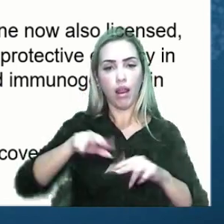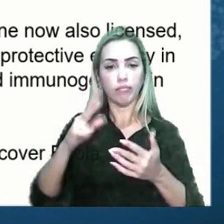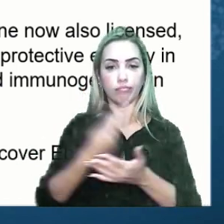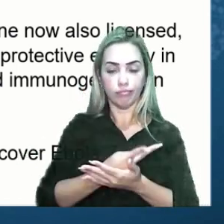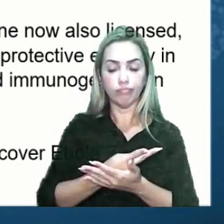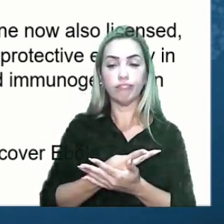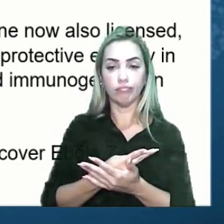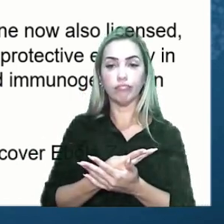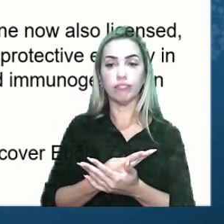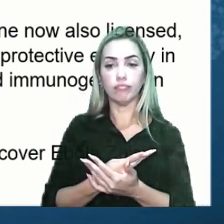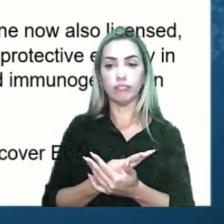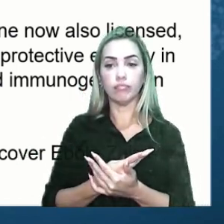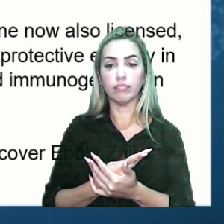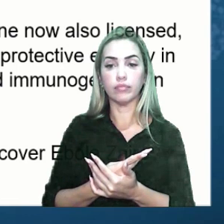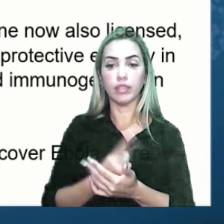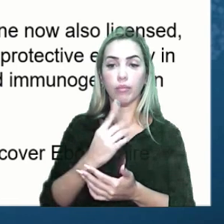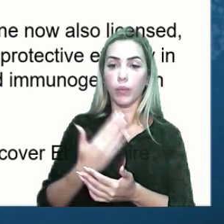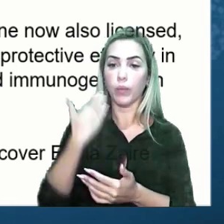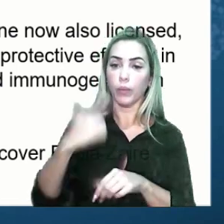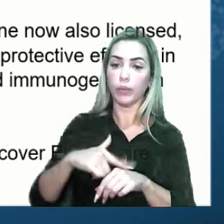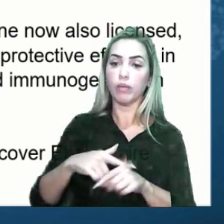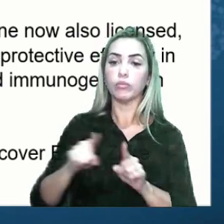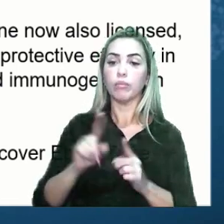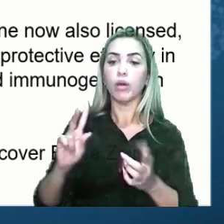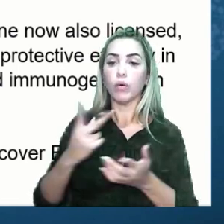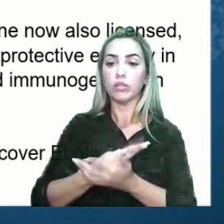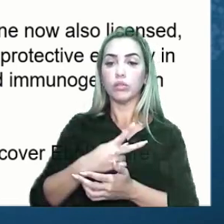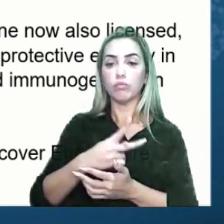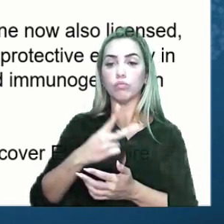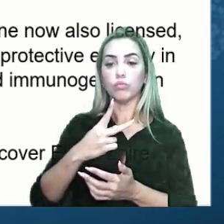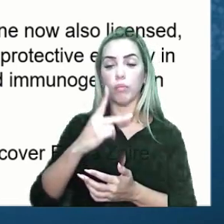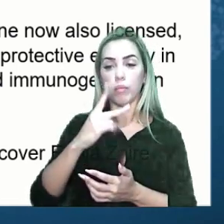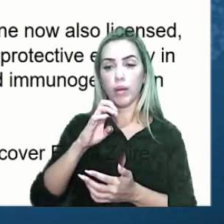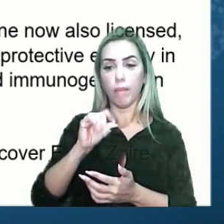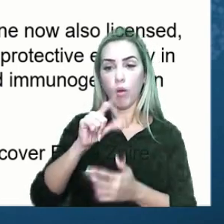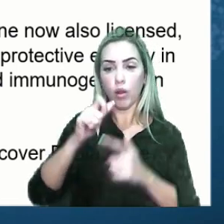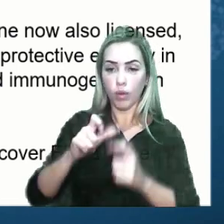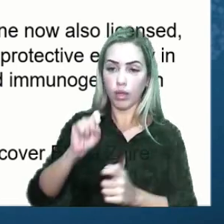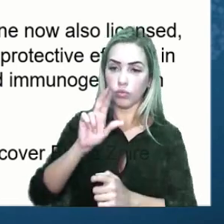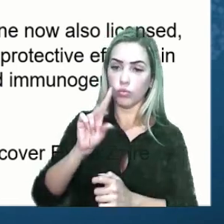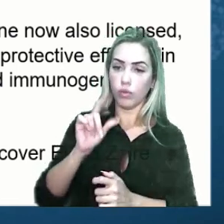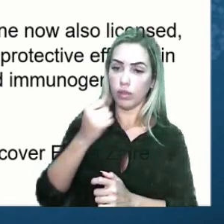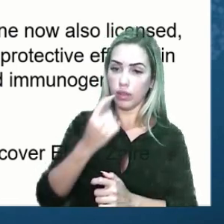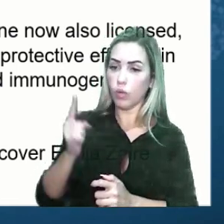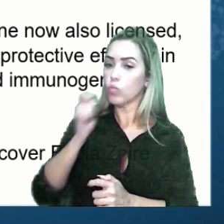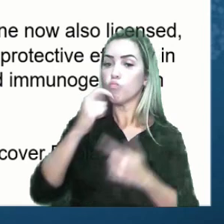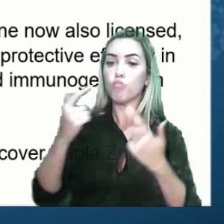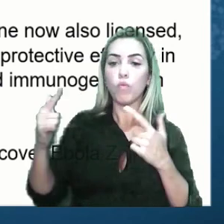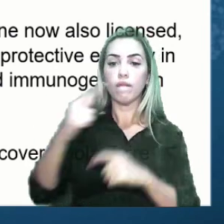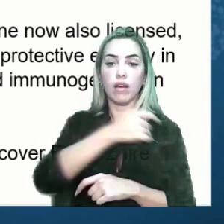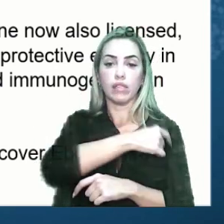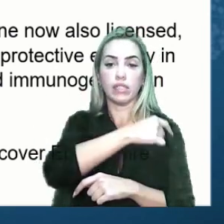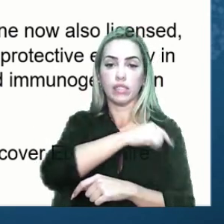acontecendo e recentemente a gente também teve um surto no Sudão e não havia vacina para